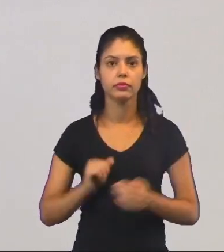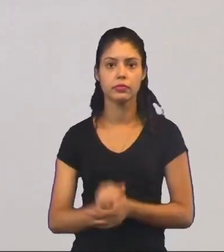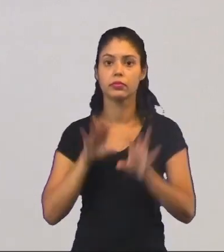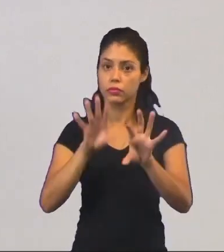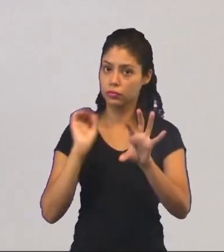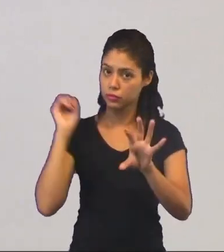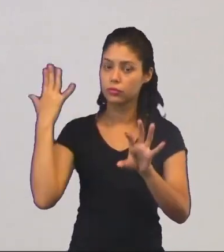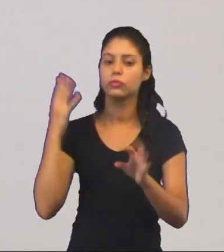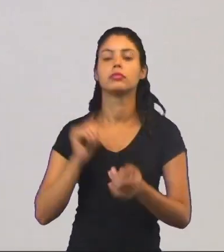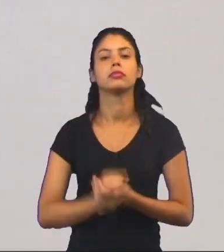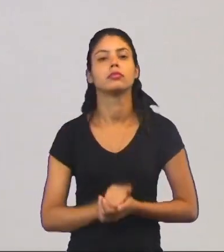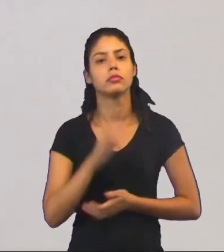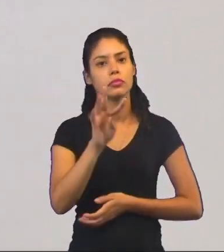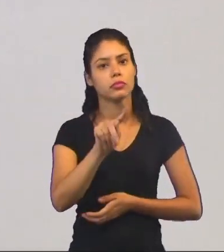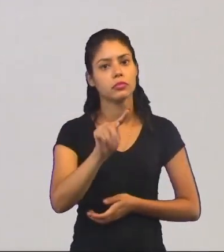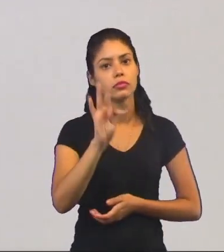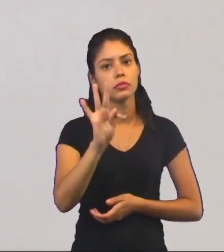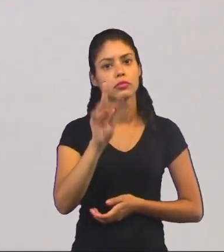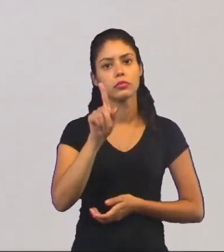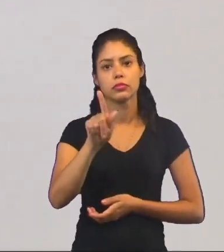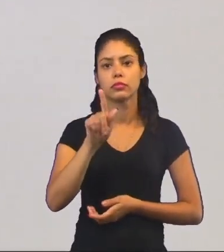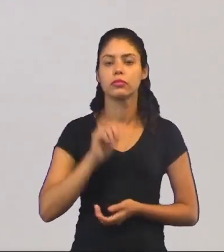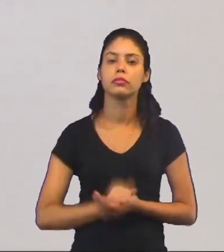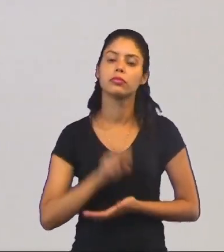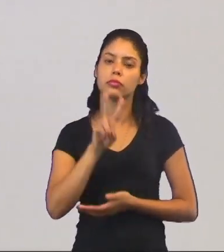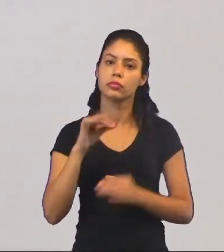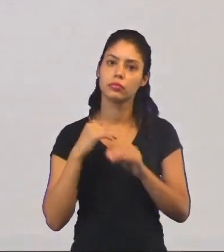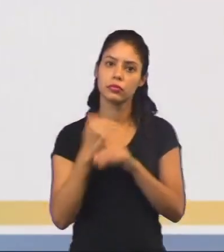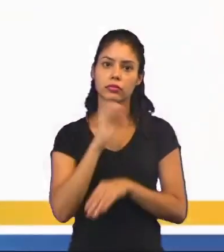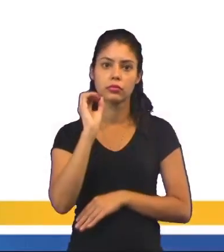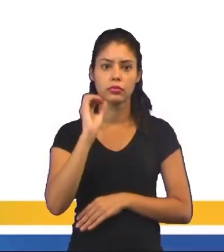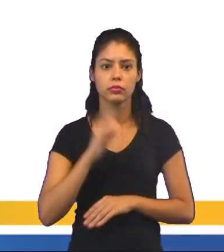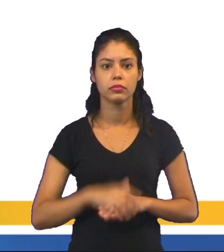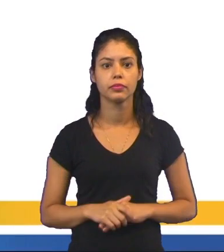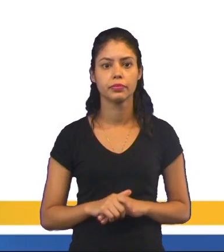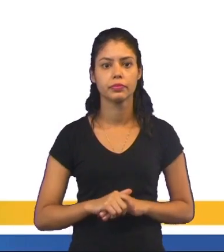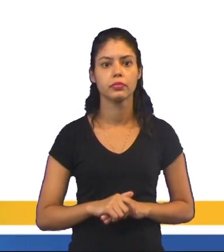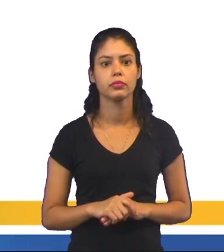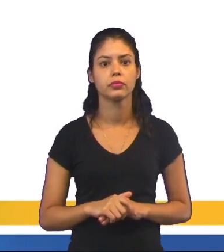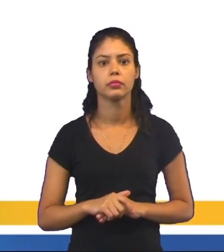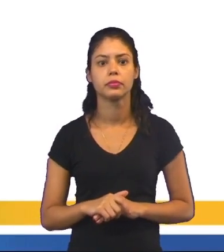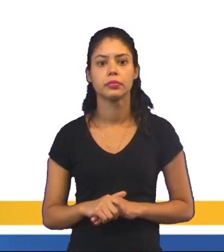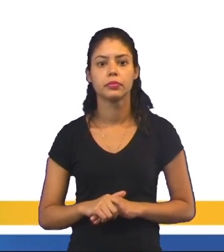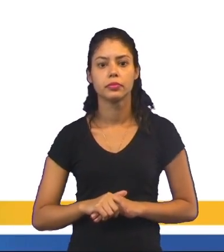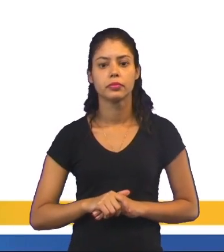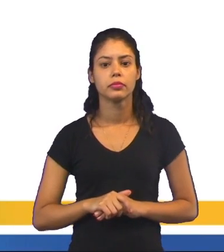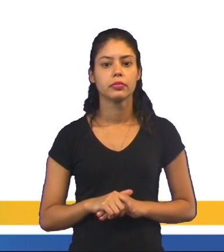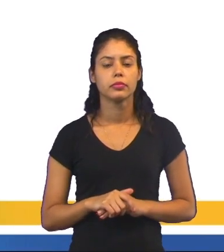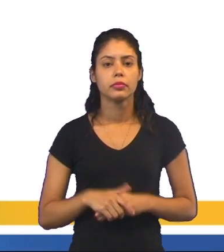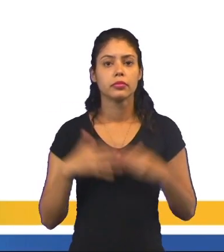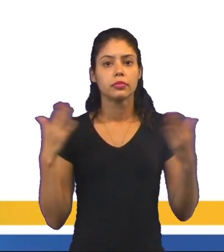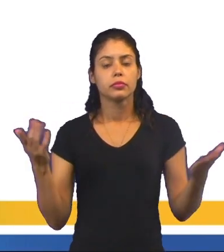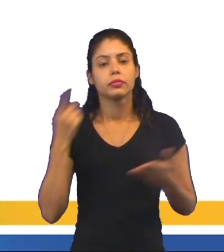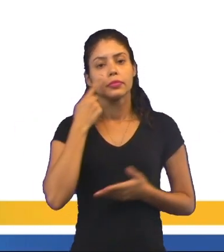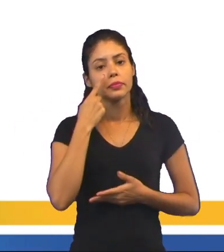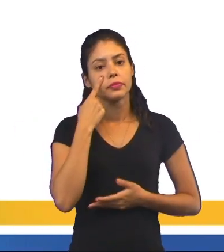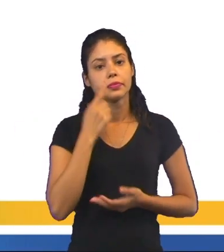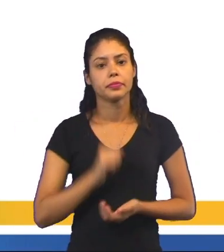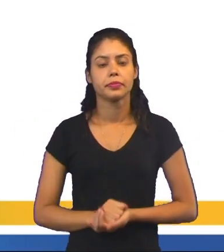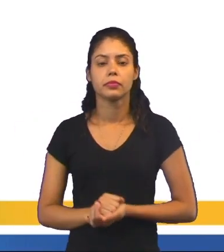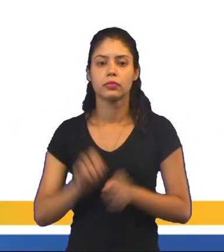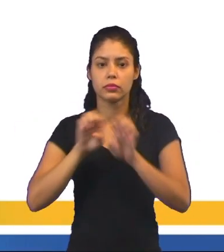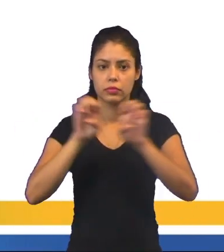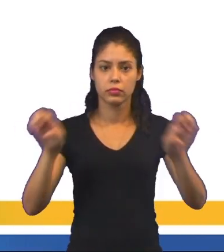Então nesse caso aí a tangente tá vai ser igual a zero e olha